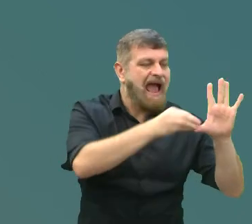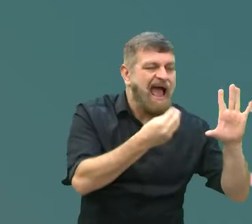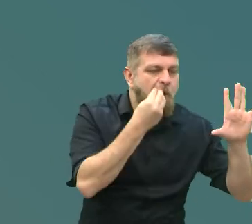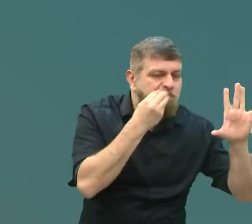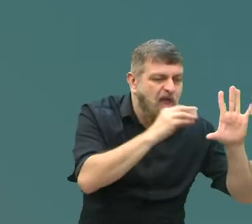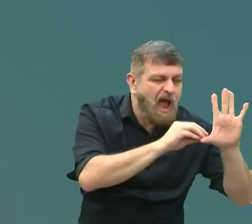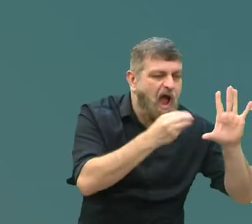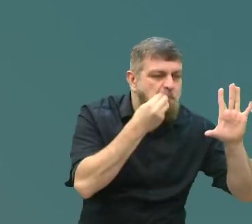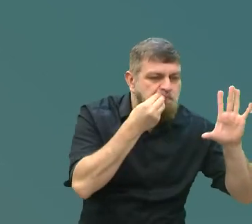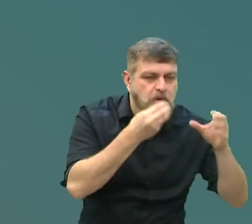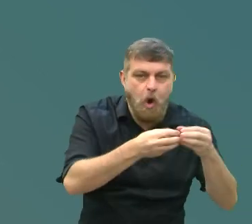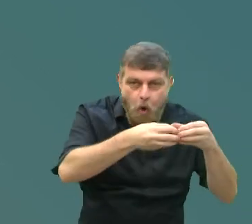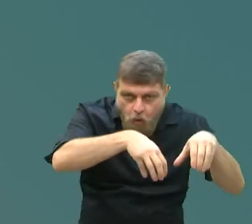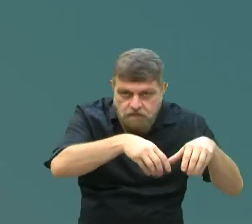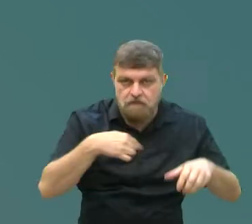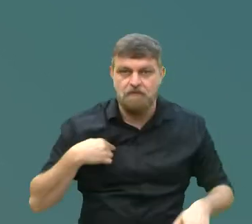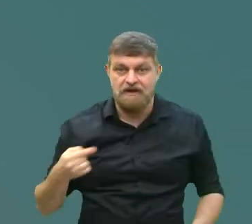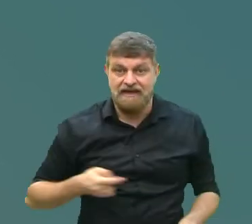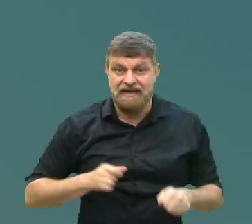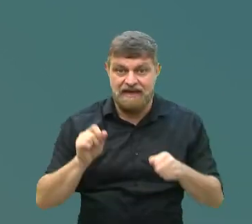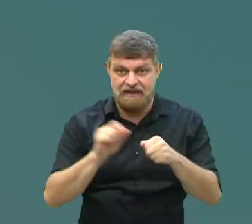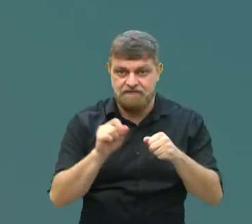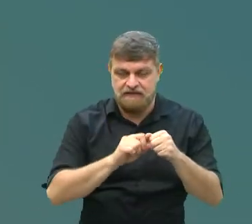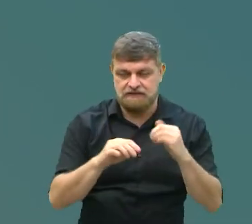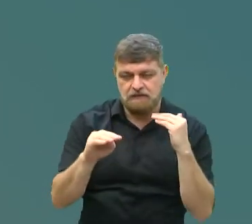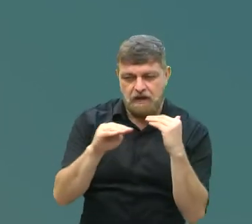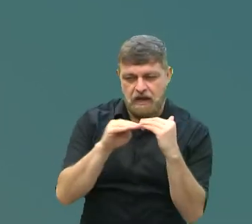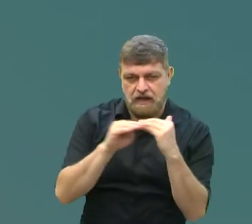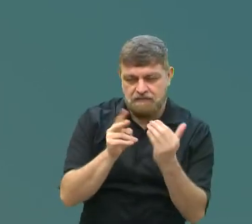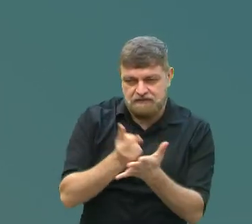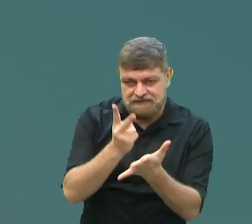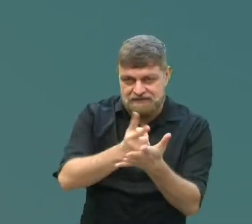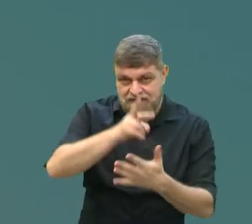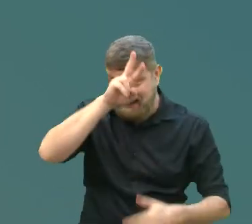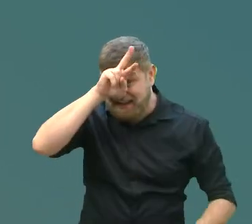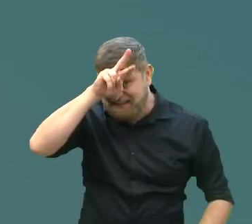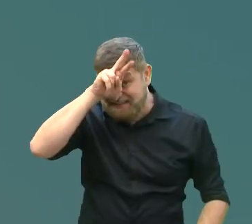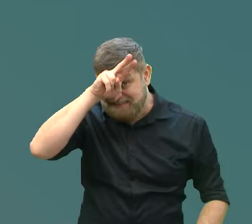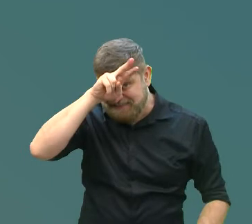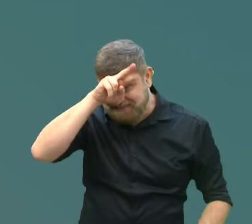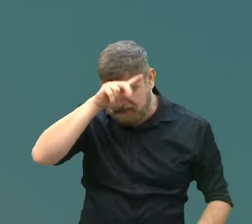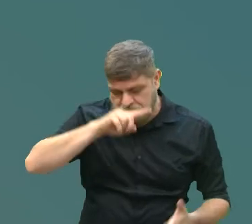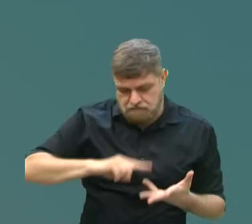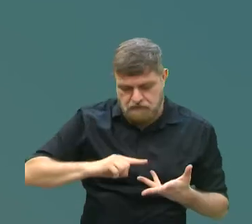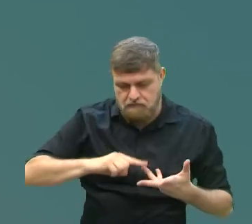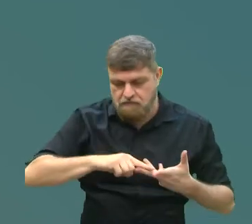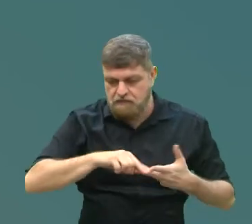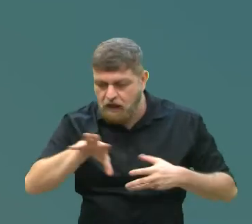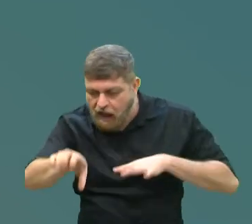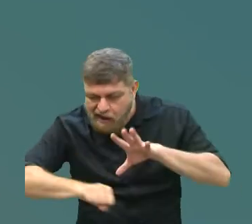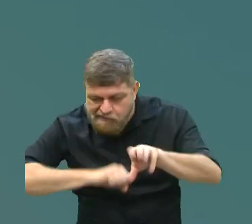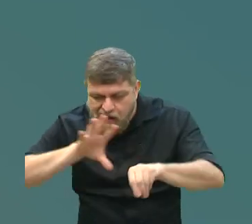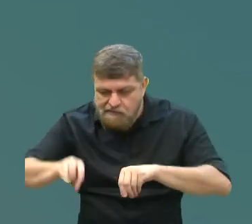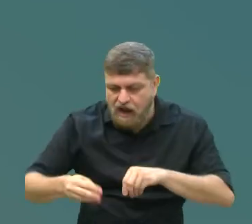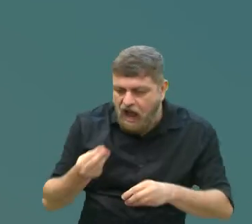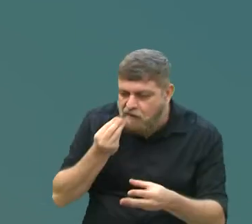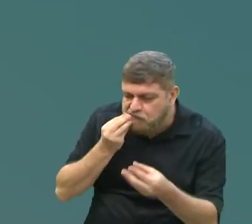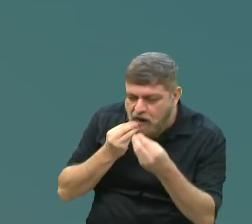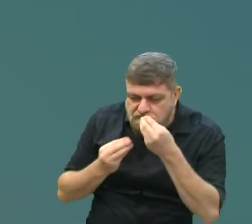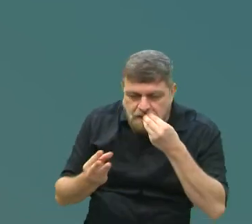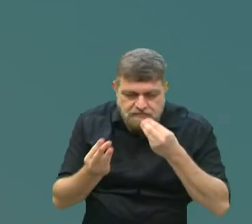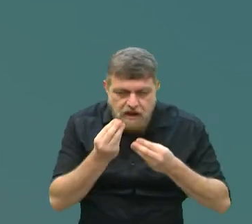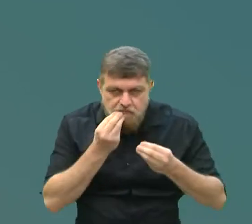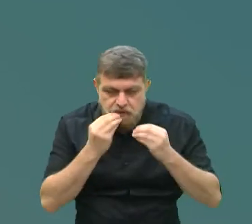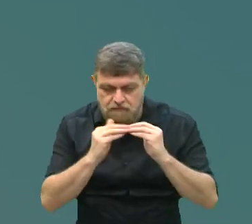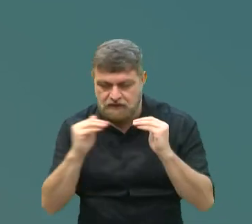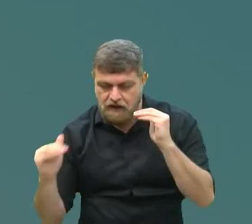para manter este equilíbrio de insetos, de todas as outras coisas que ele se alimenta, né, para